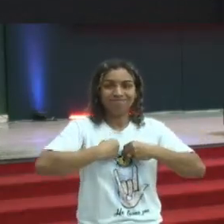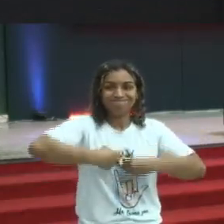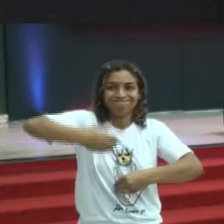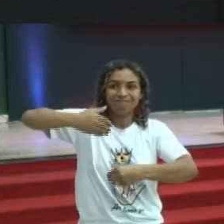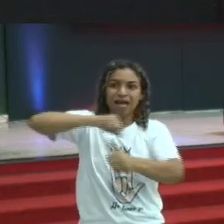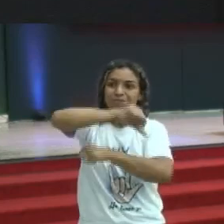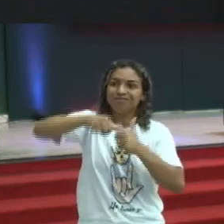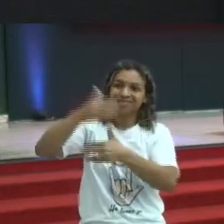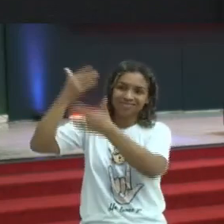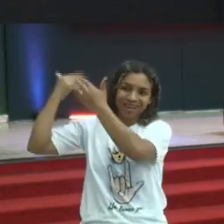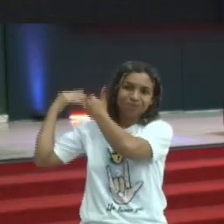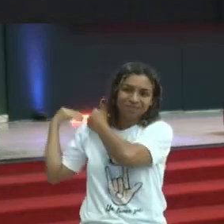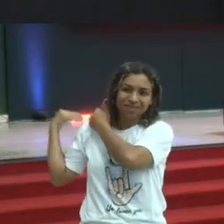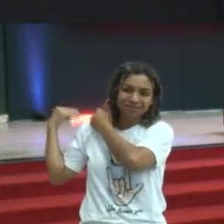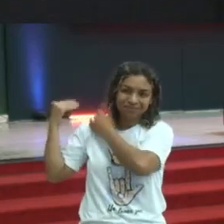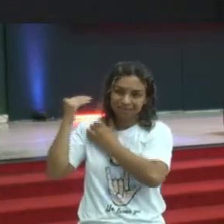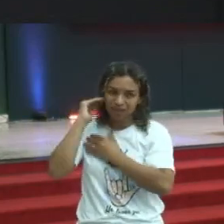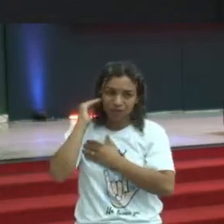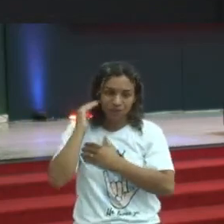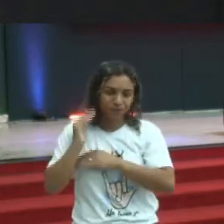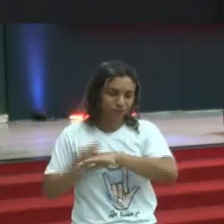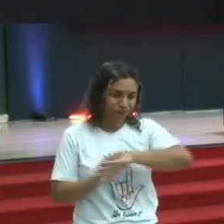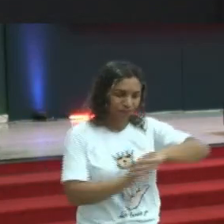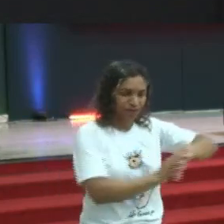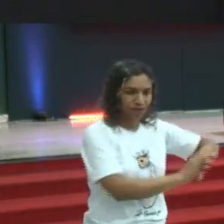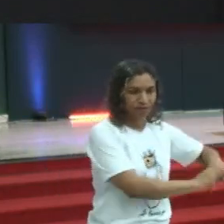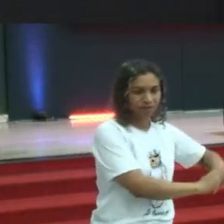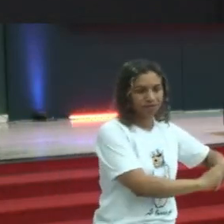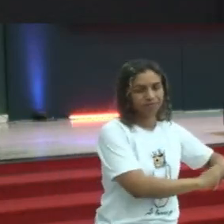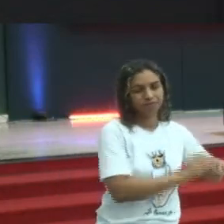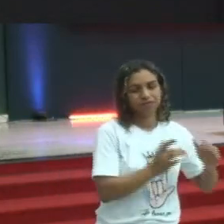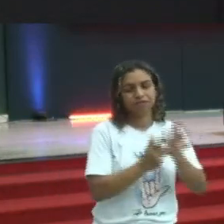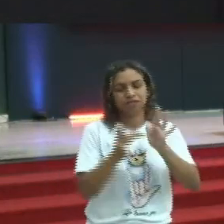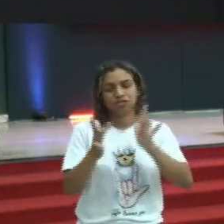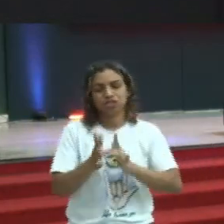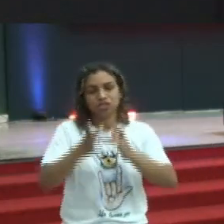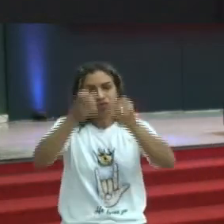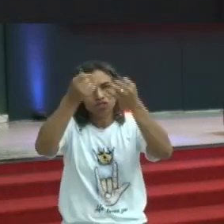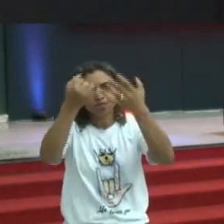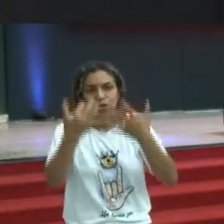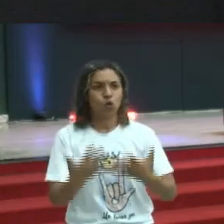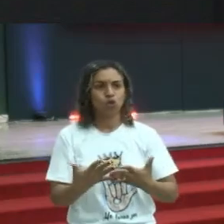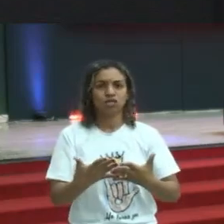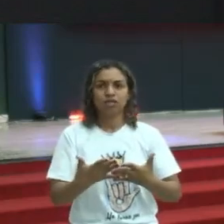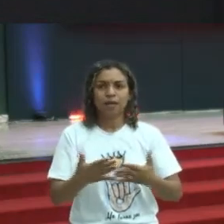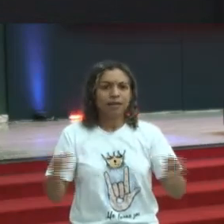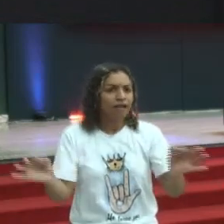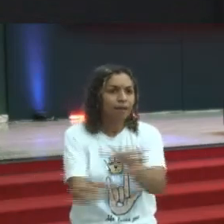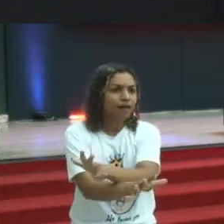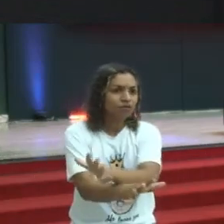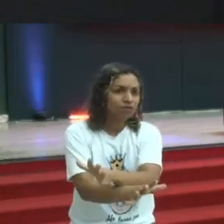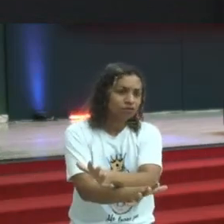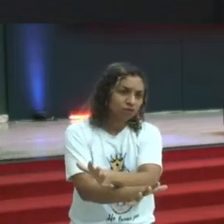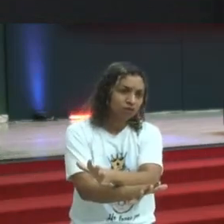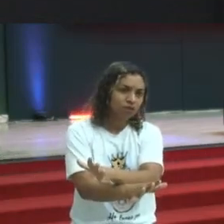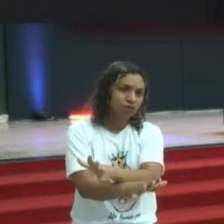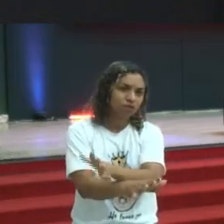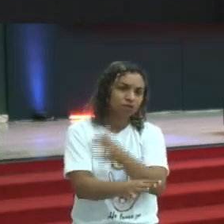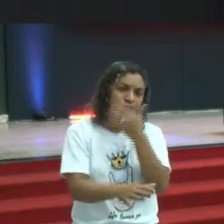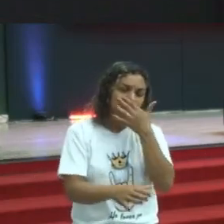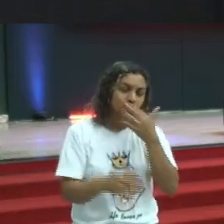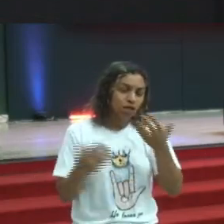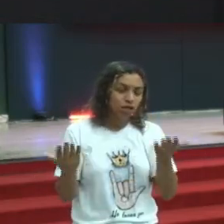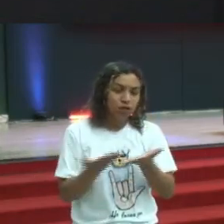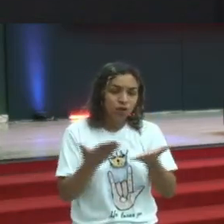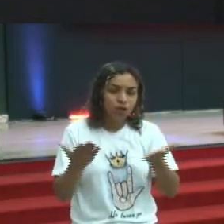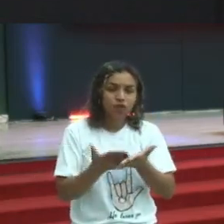19, versículo 30, Jesus disse assim: está consumado. E o pastor Francisco pregou aqui